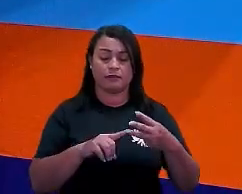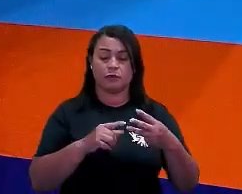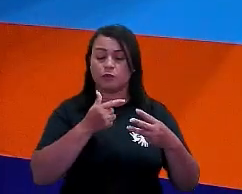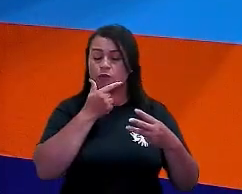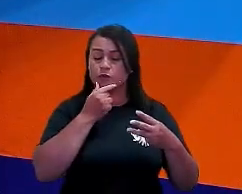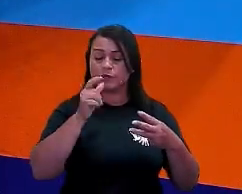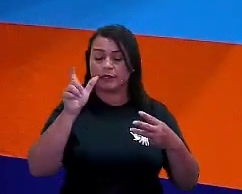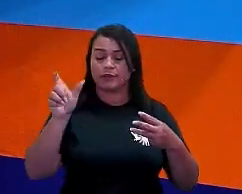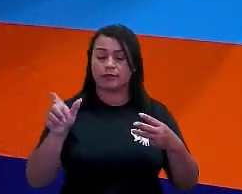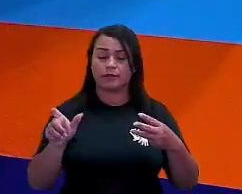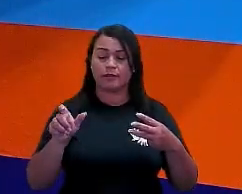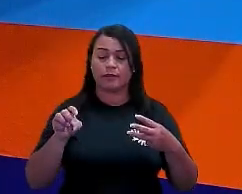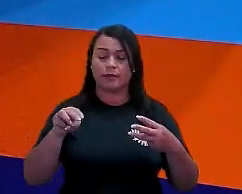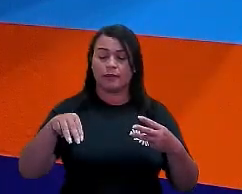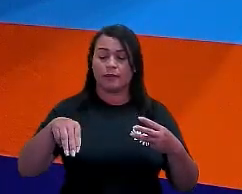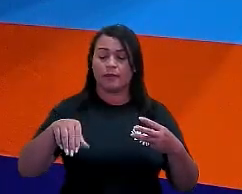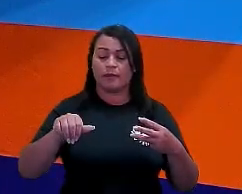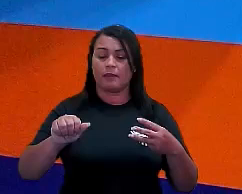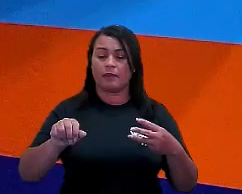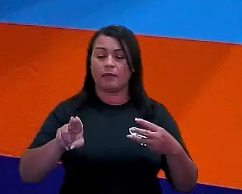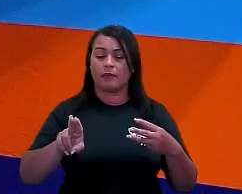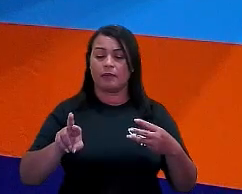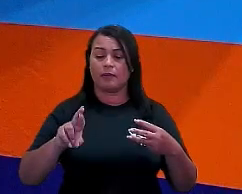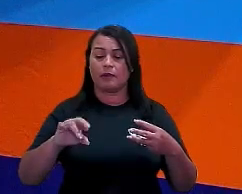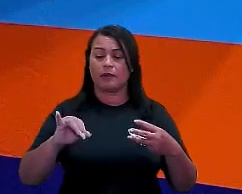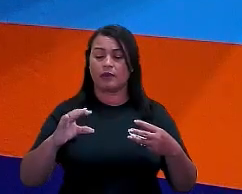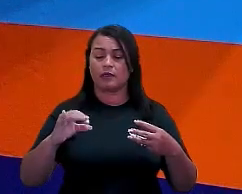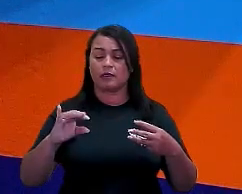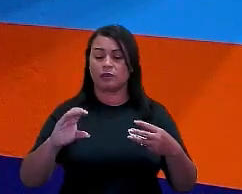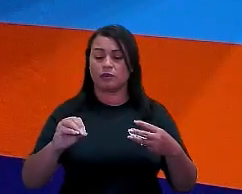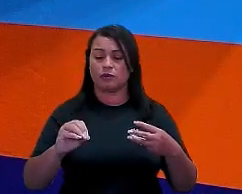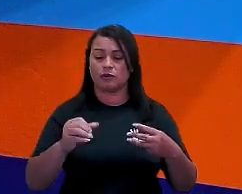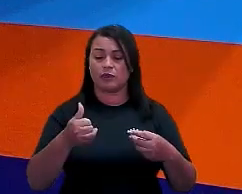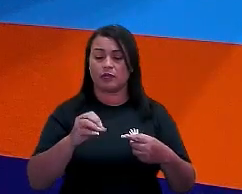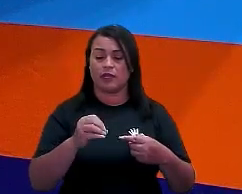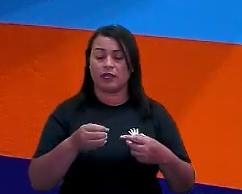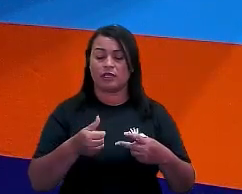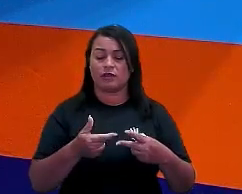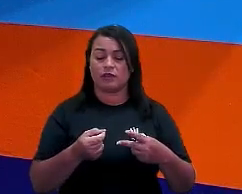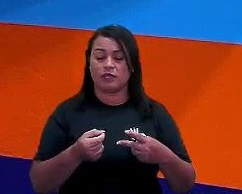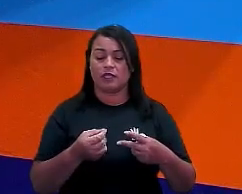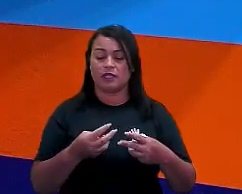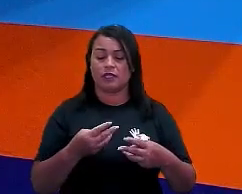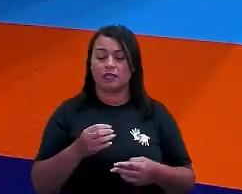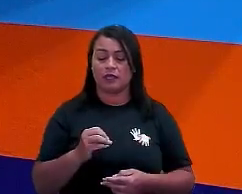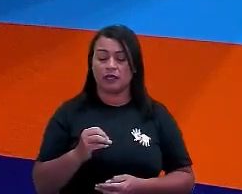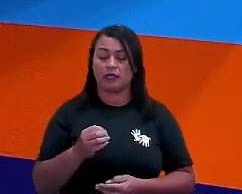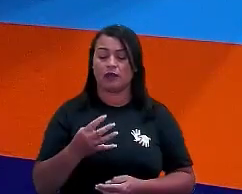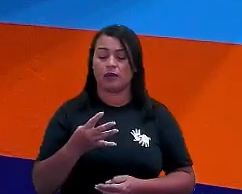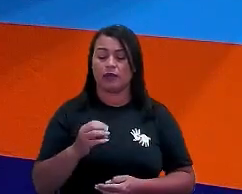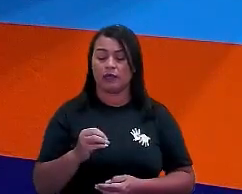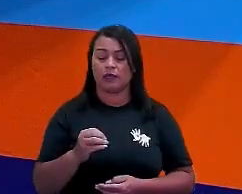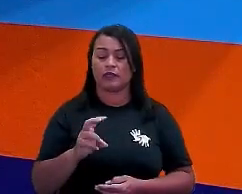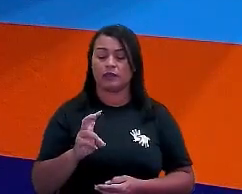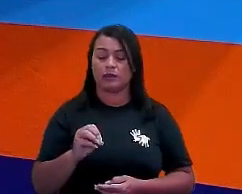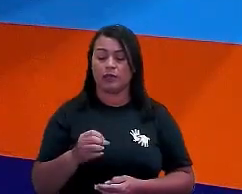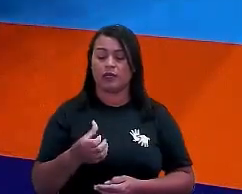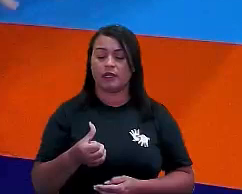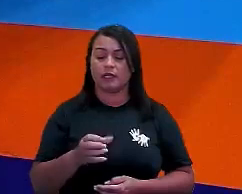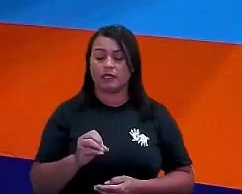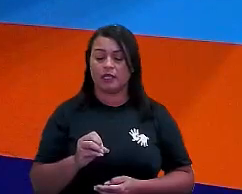Maurício. Maurício fez 10, 20, 30, 40, 50, 60, com